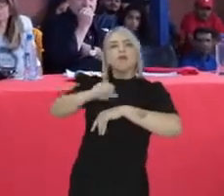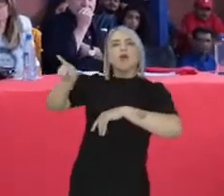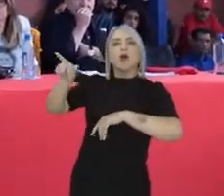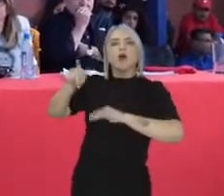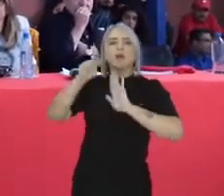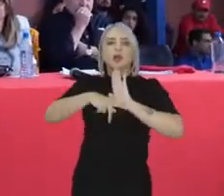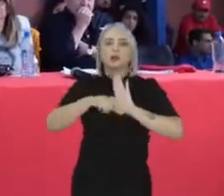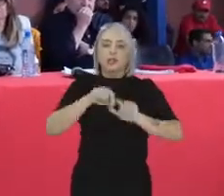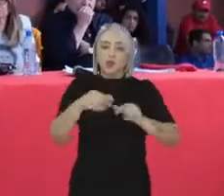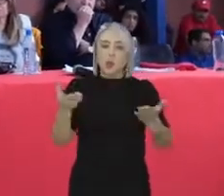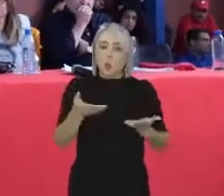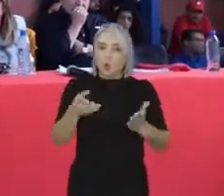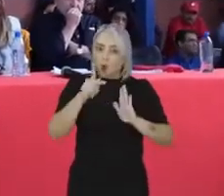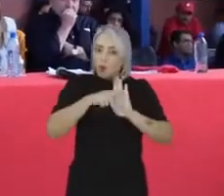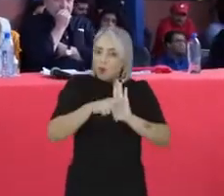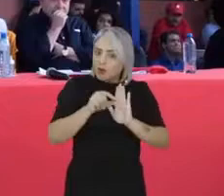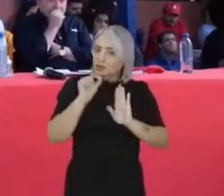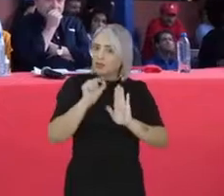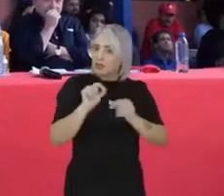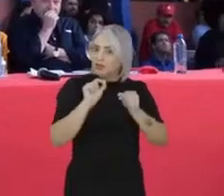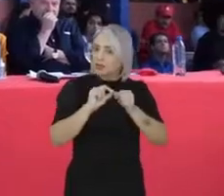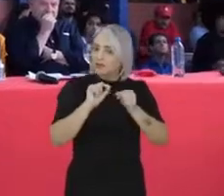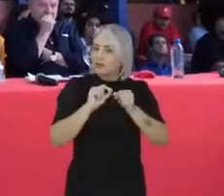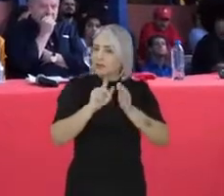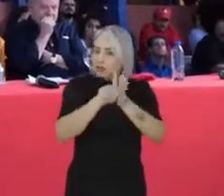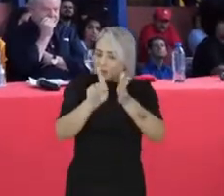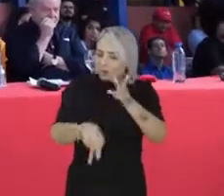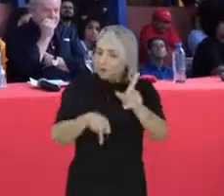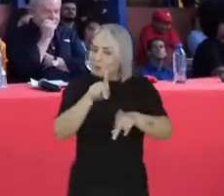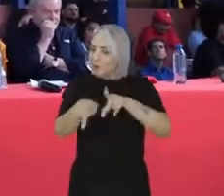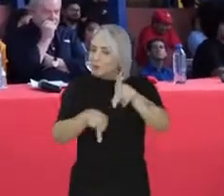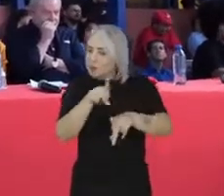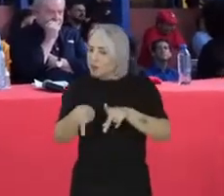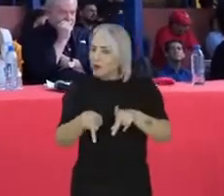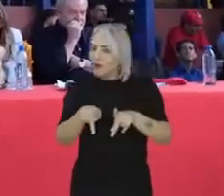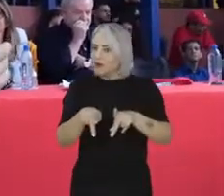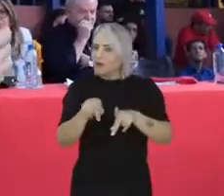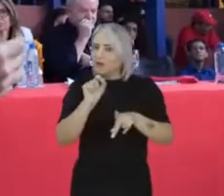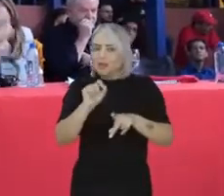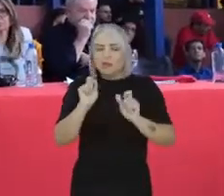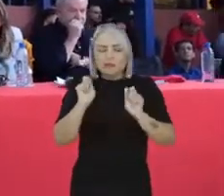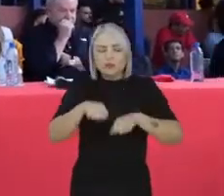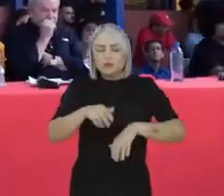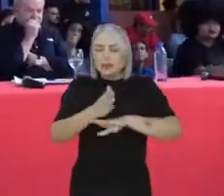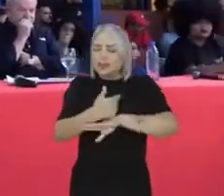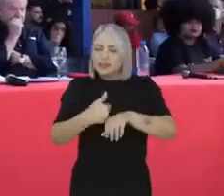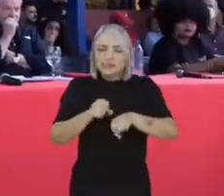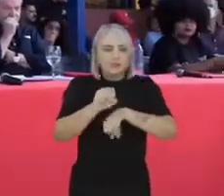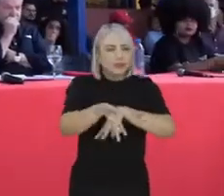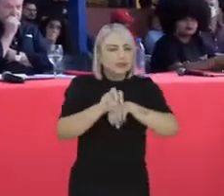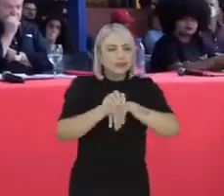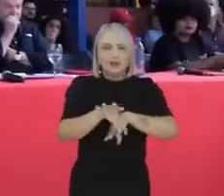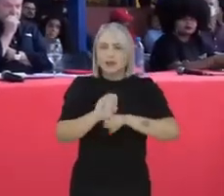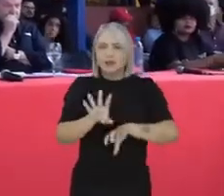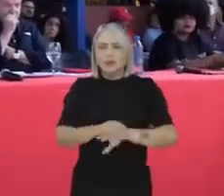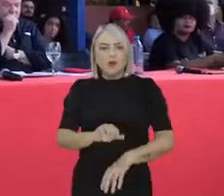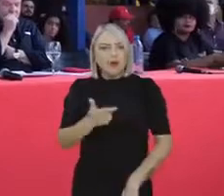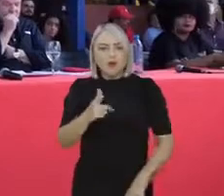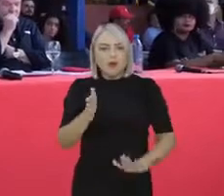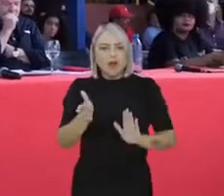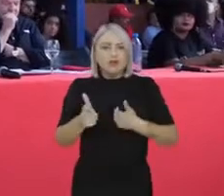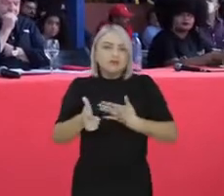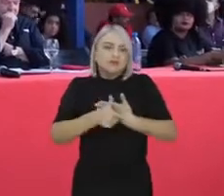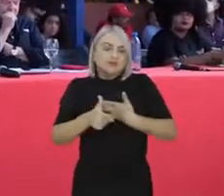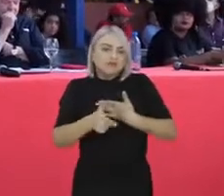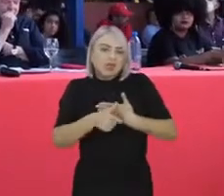projeto é elaborado pelo próprio povo, isso só é possível com acesso à educação, ou ele não vai sair do papel. Então,